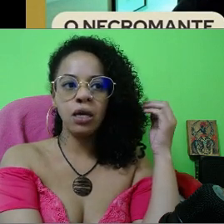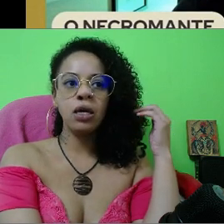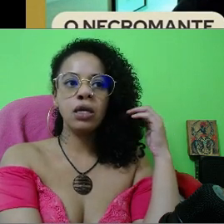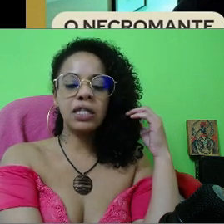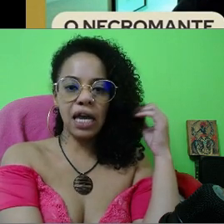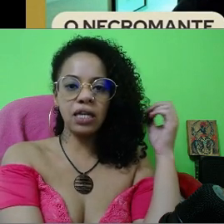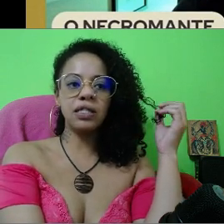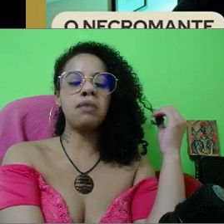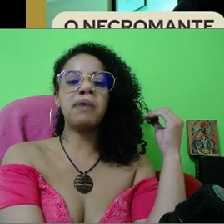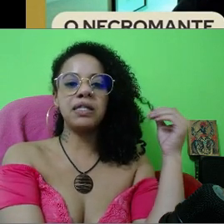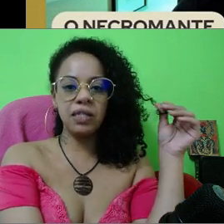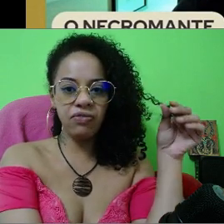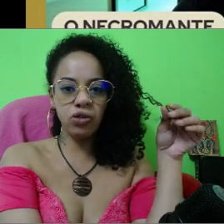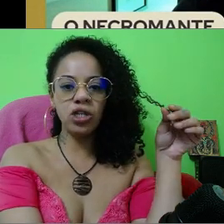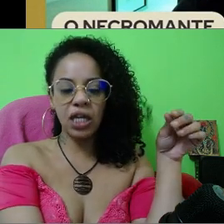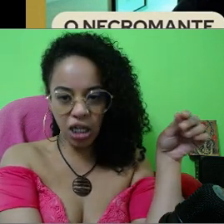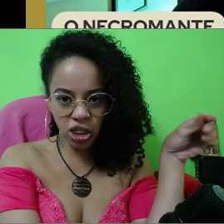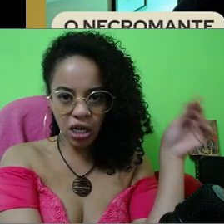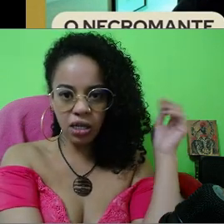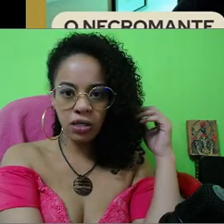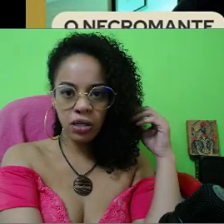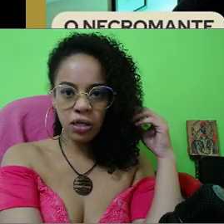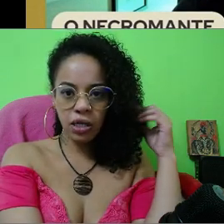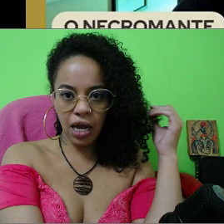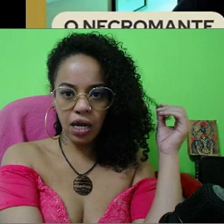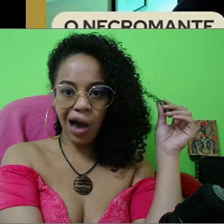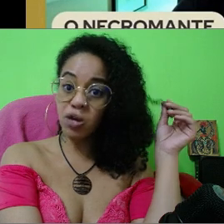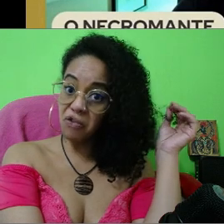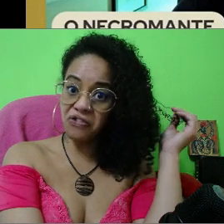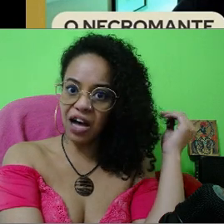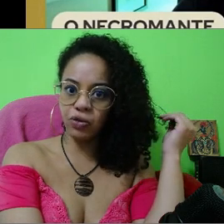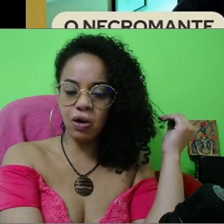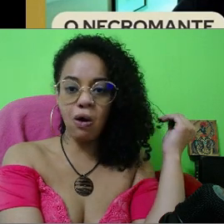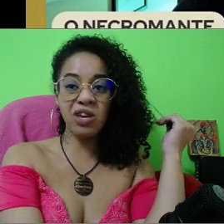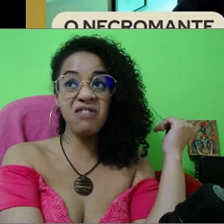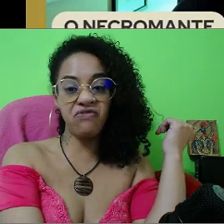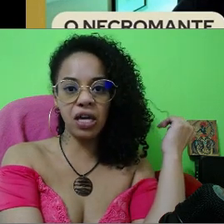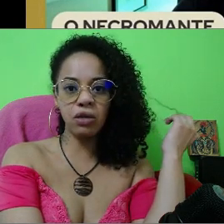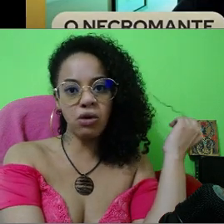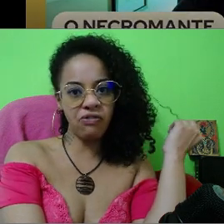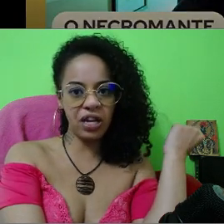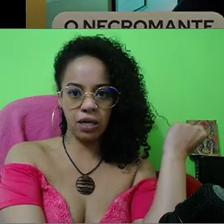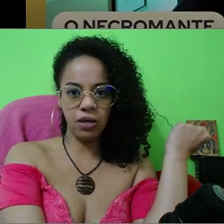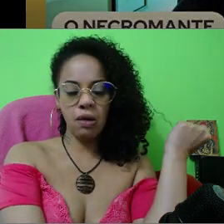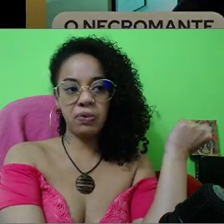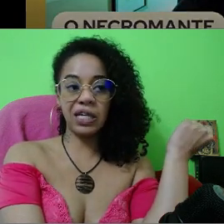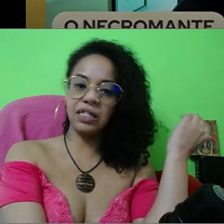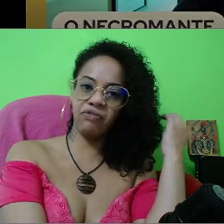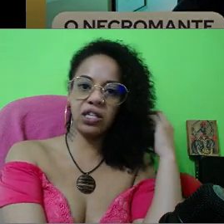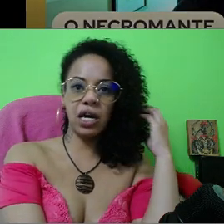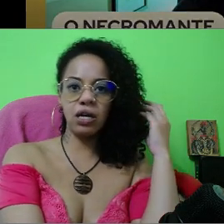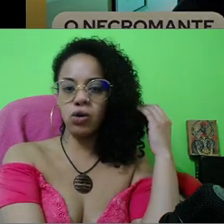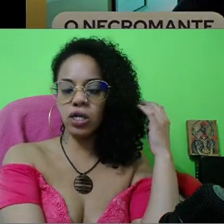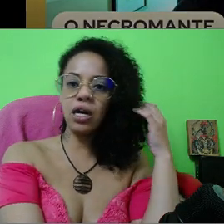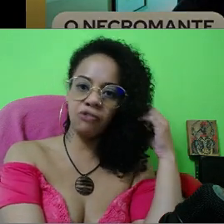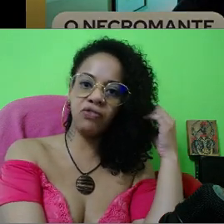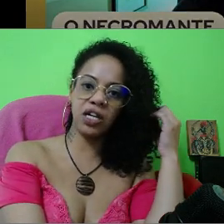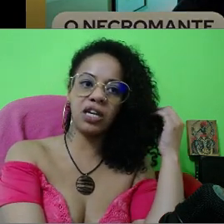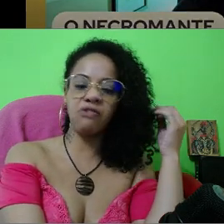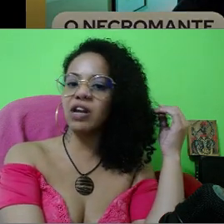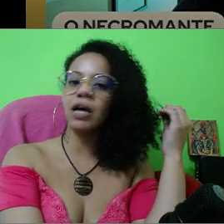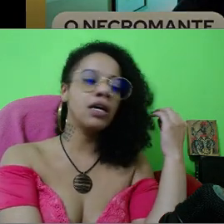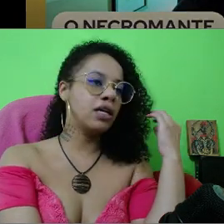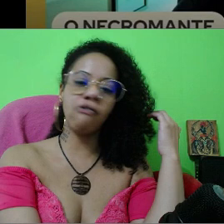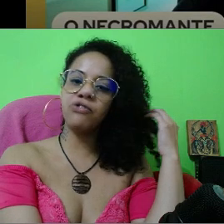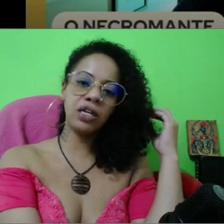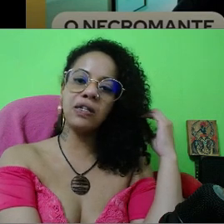falarei tem que ser passível de crítica né o que eu falo e não é o que inventam que eu falei porque se inventarem coisa eu